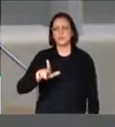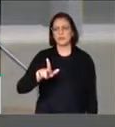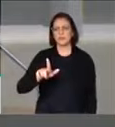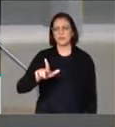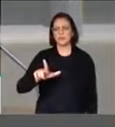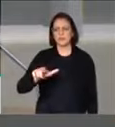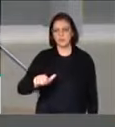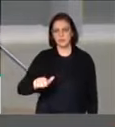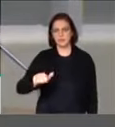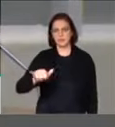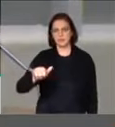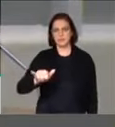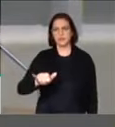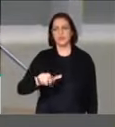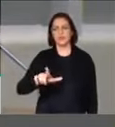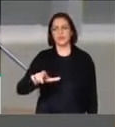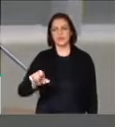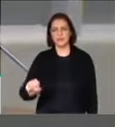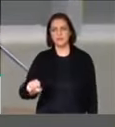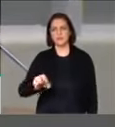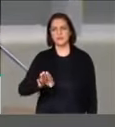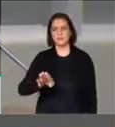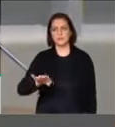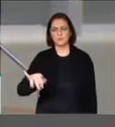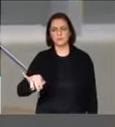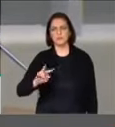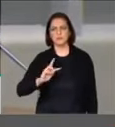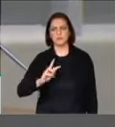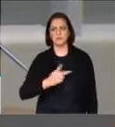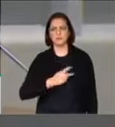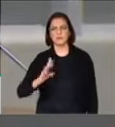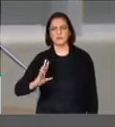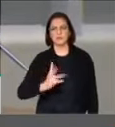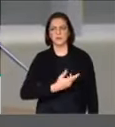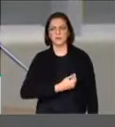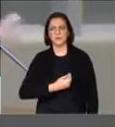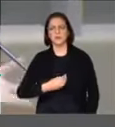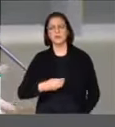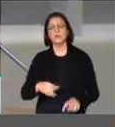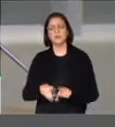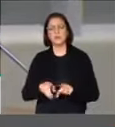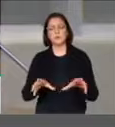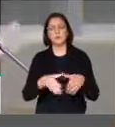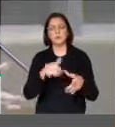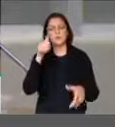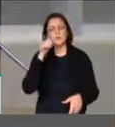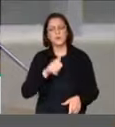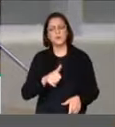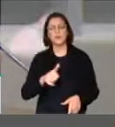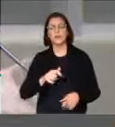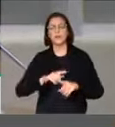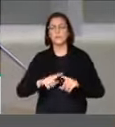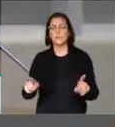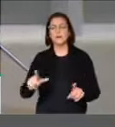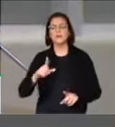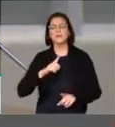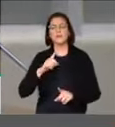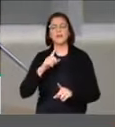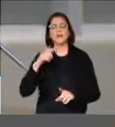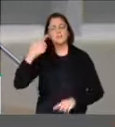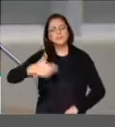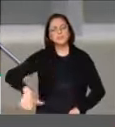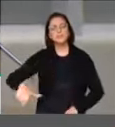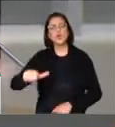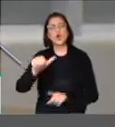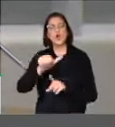das transexuais, um fortalecimento da luta das mulheres e um feminismo, como há muito tempo, uma nova onda do